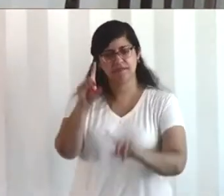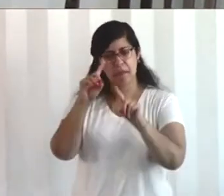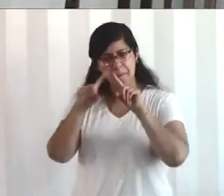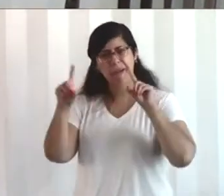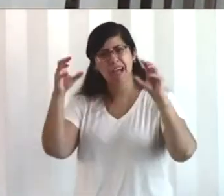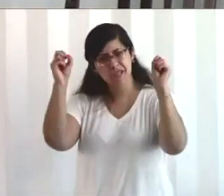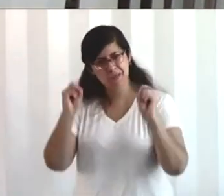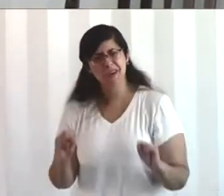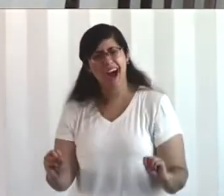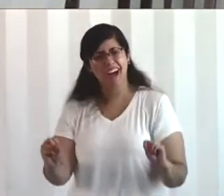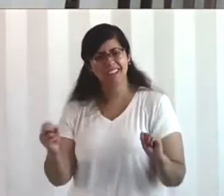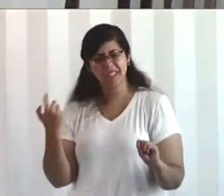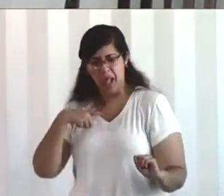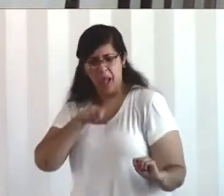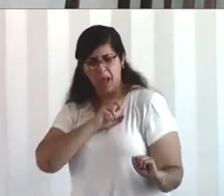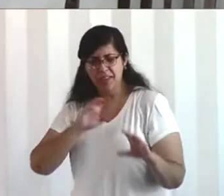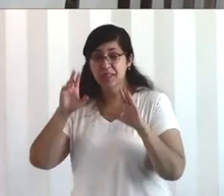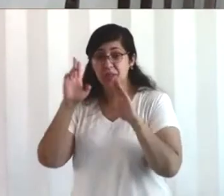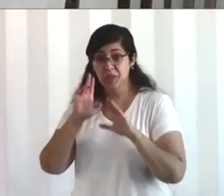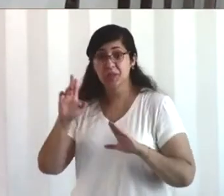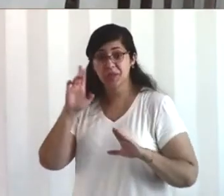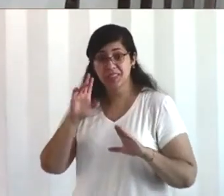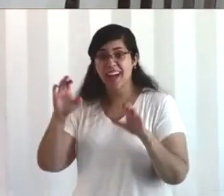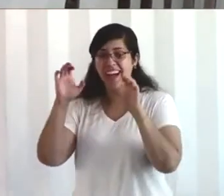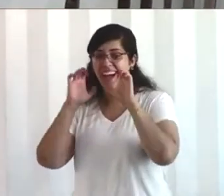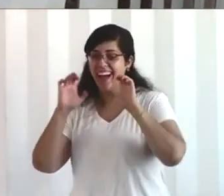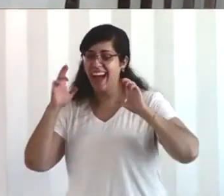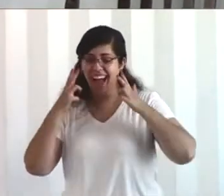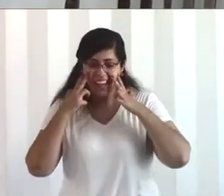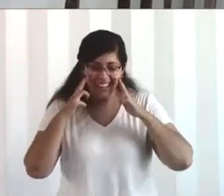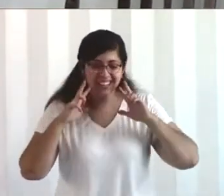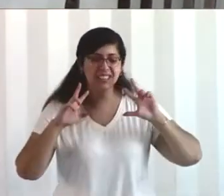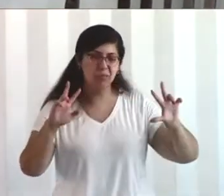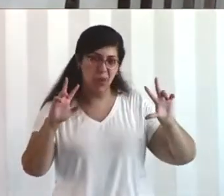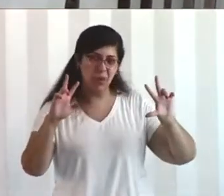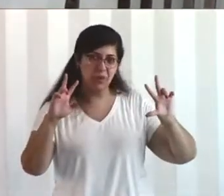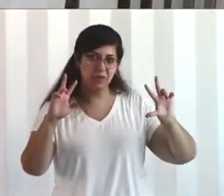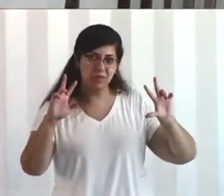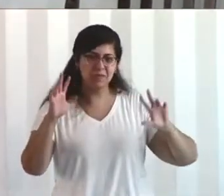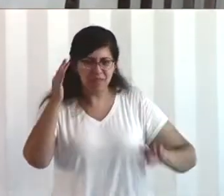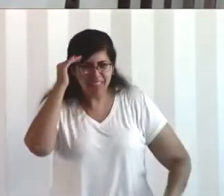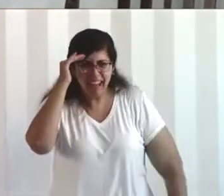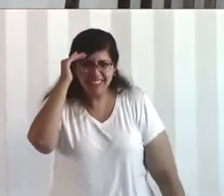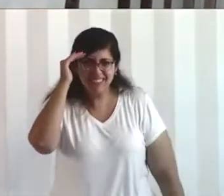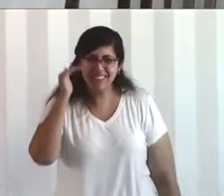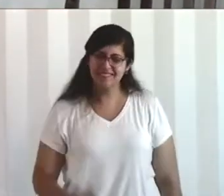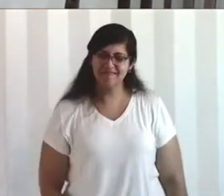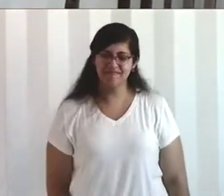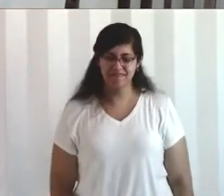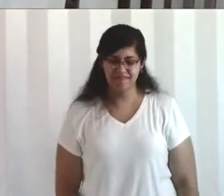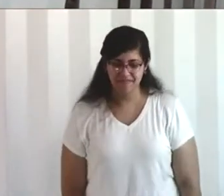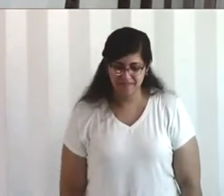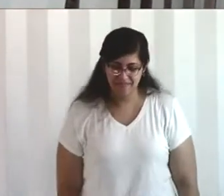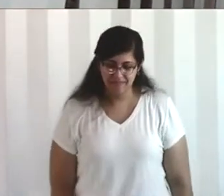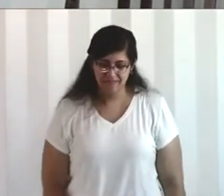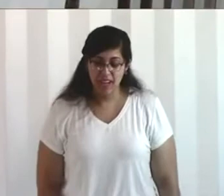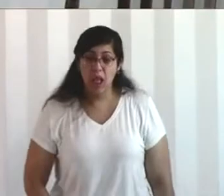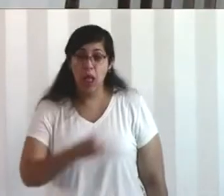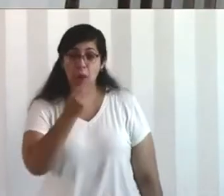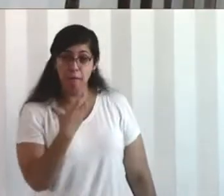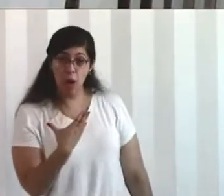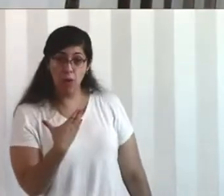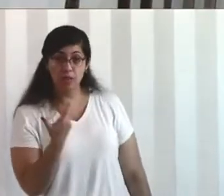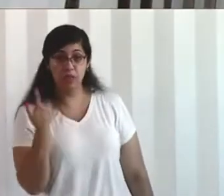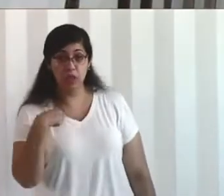podem ser instrumentos de testemunho. Fica muito bem, muito bom quando um